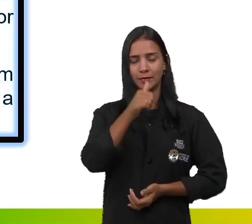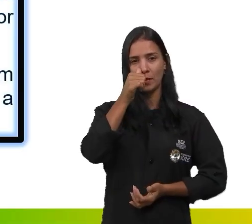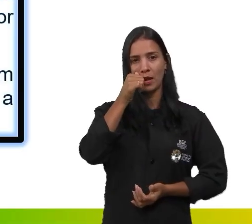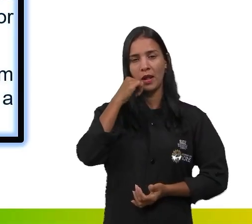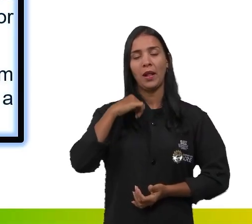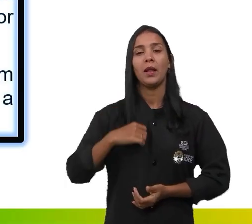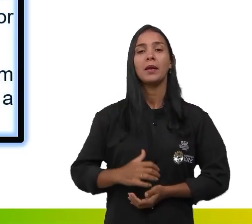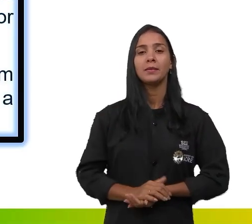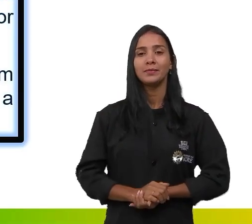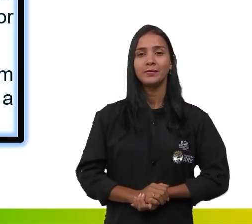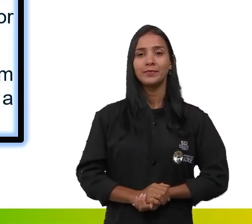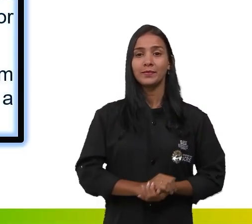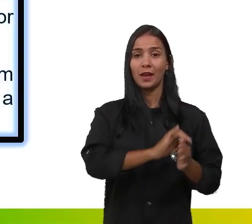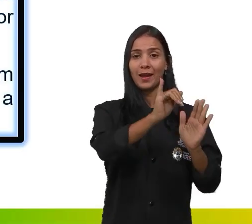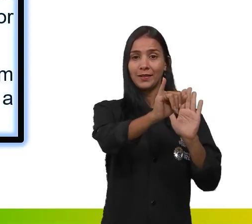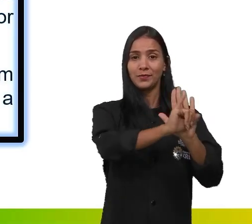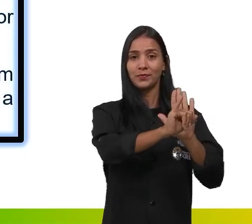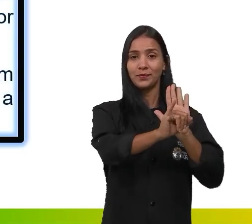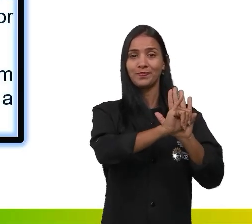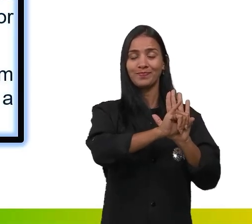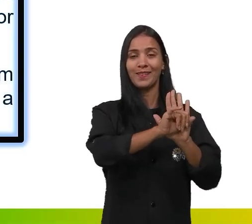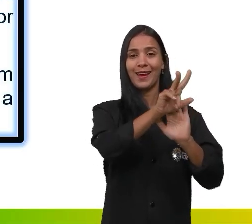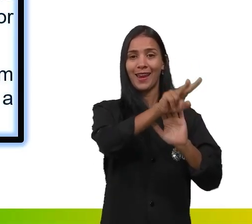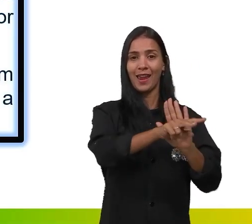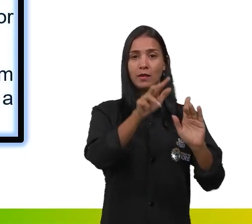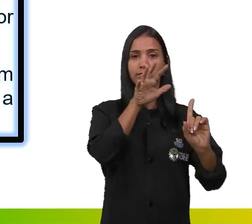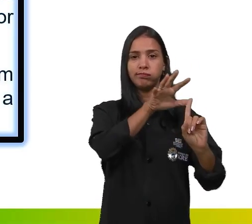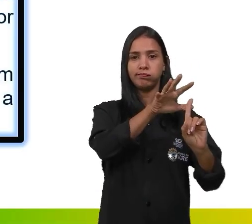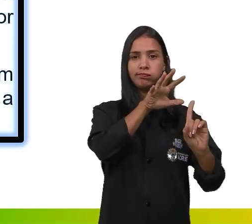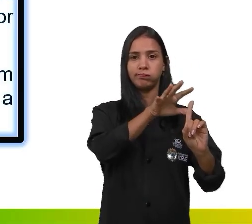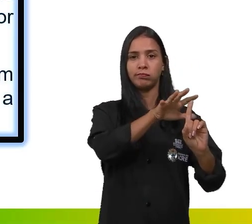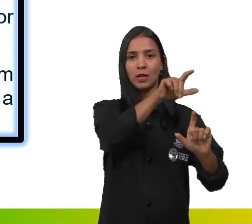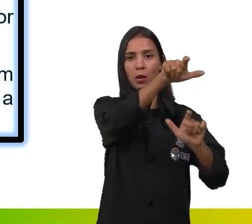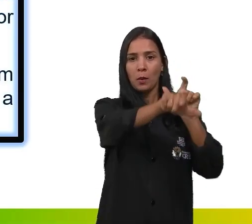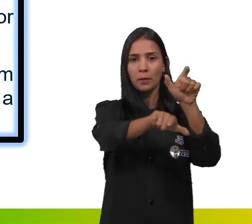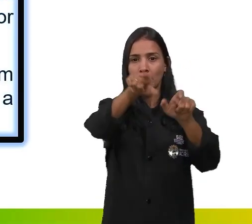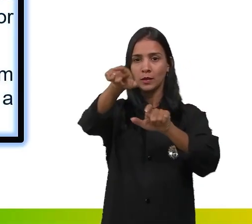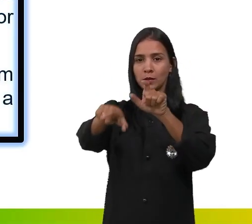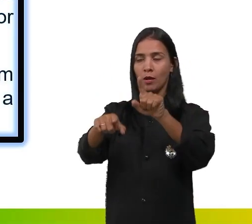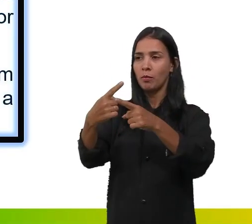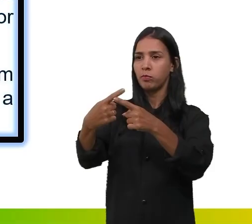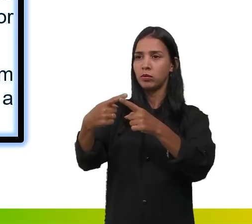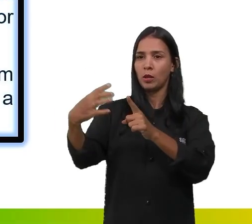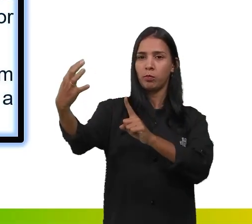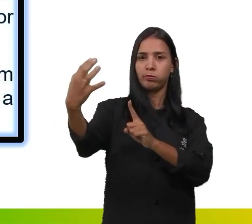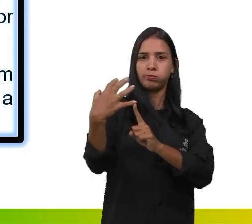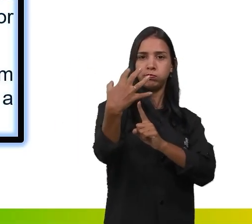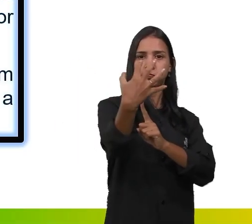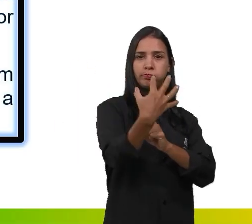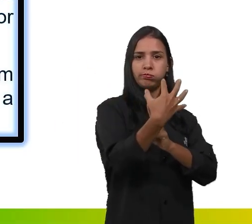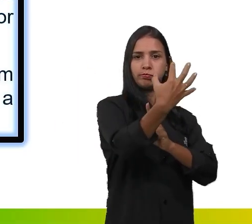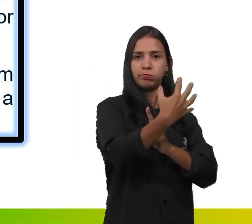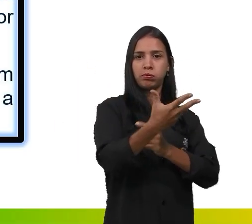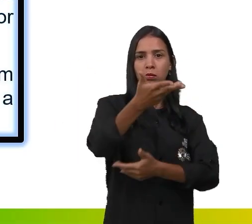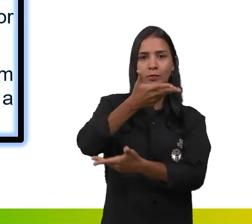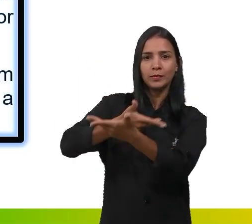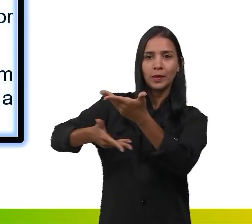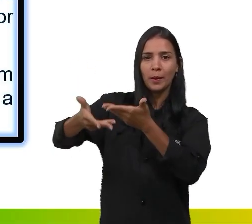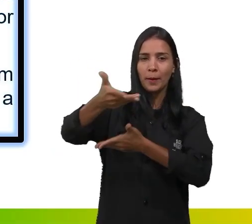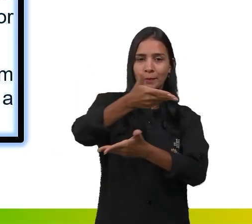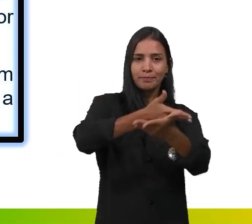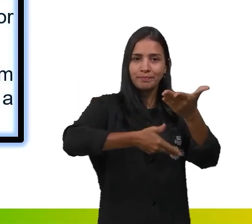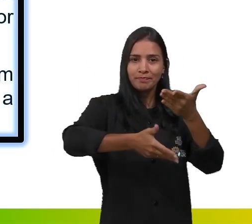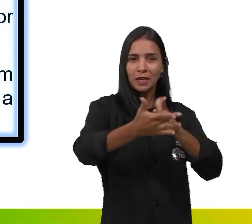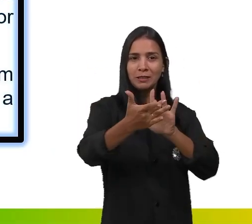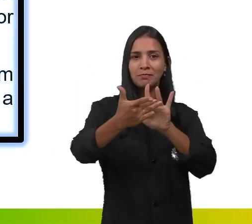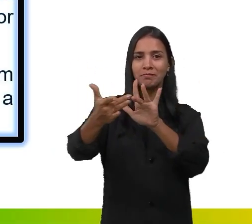A identidade é moldada pela alteridade, ou seja, pela interação com o outro. E